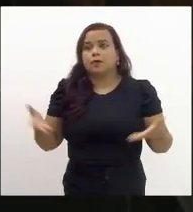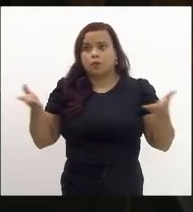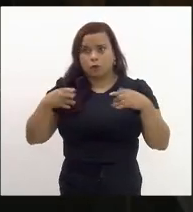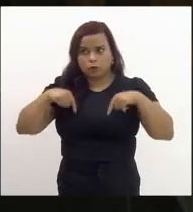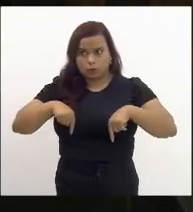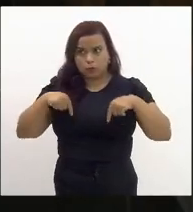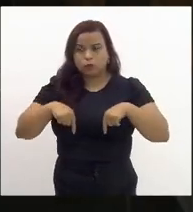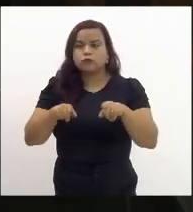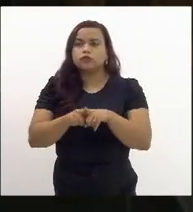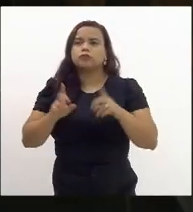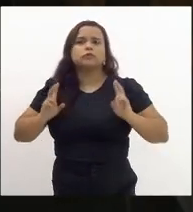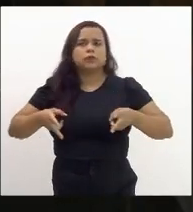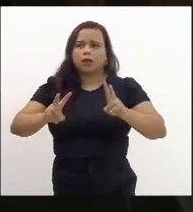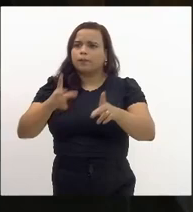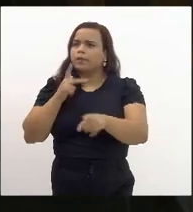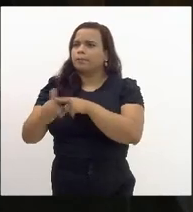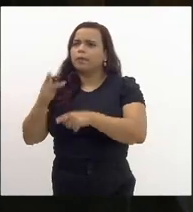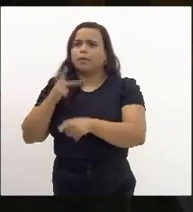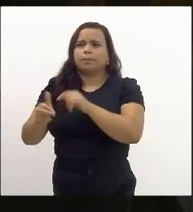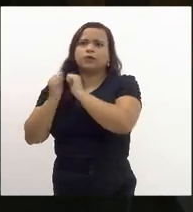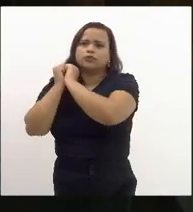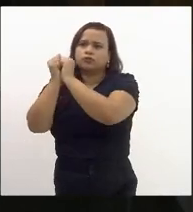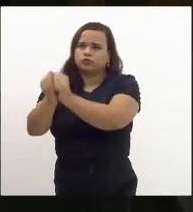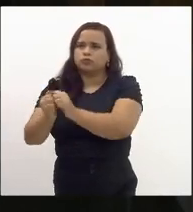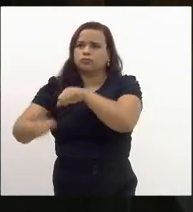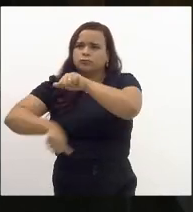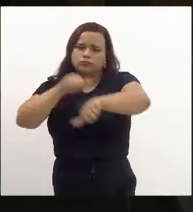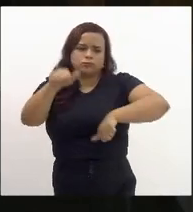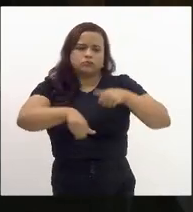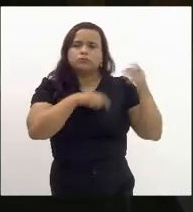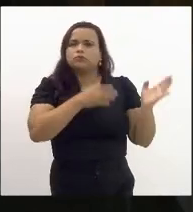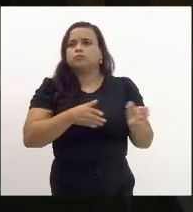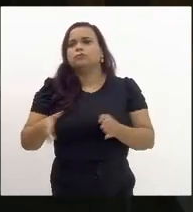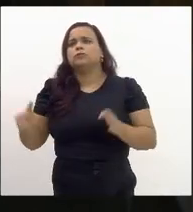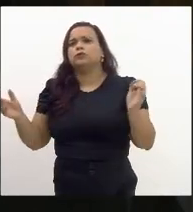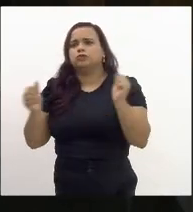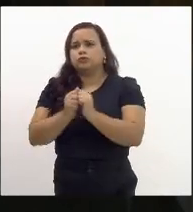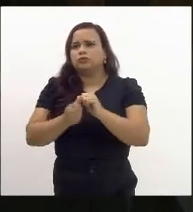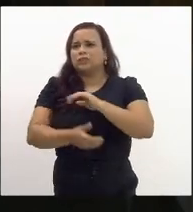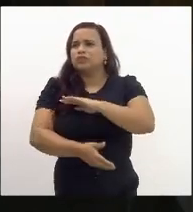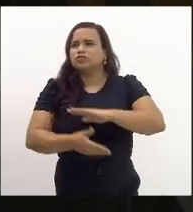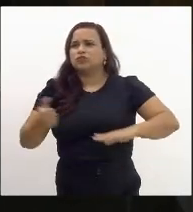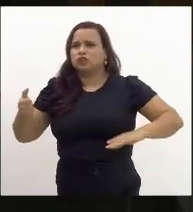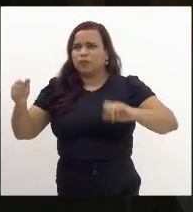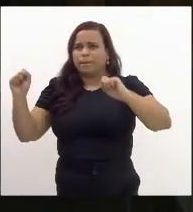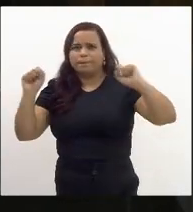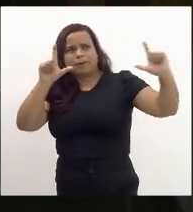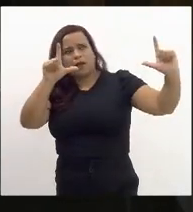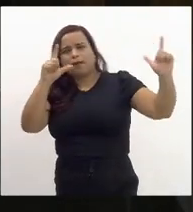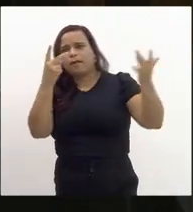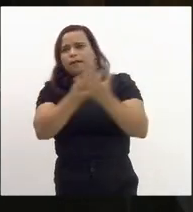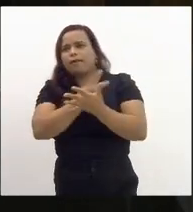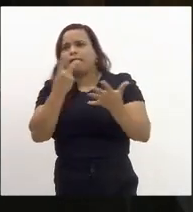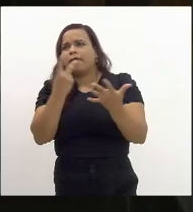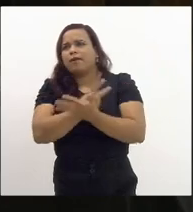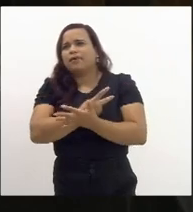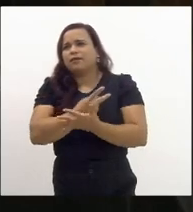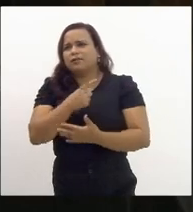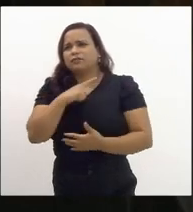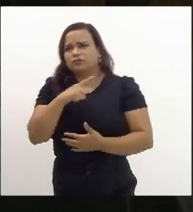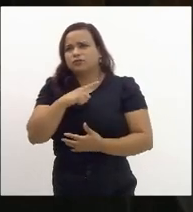ganhamos a eleição juntos, restauramos a ordem juntos, retirando aquela placa ilegal, clandestina,